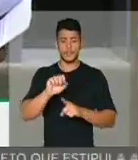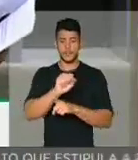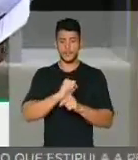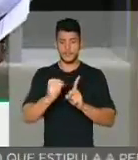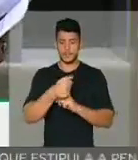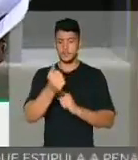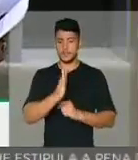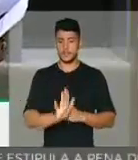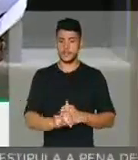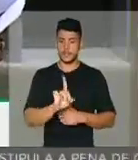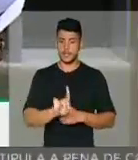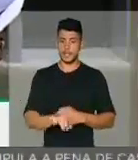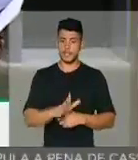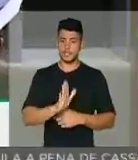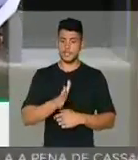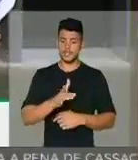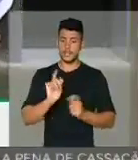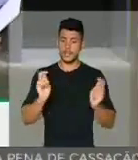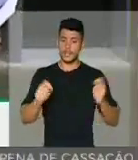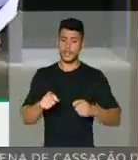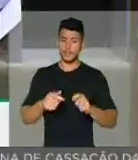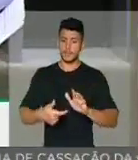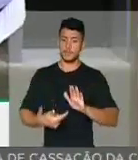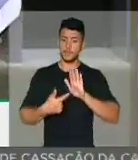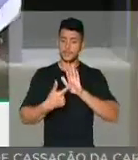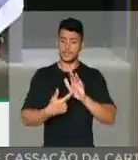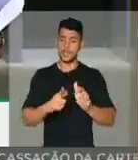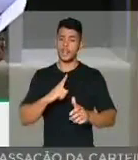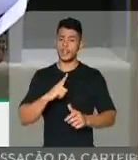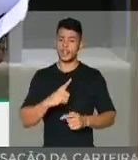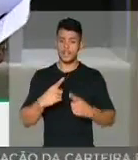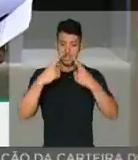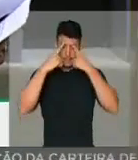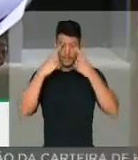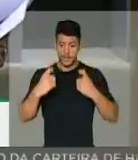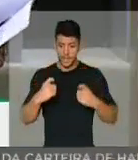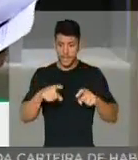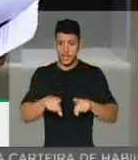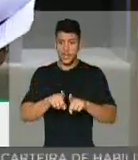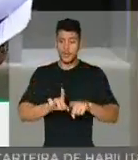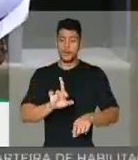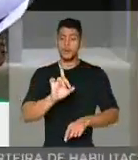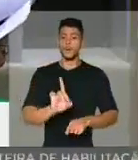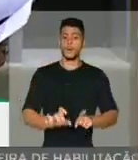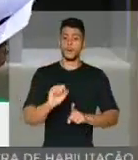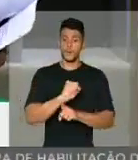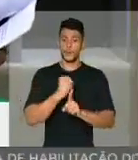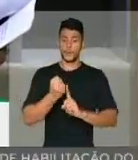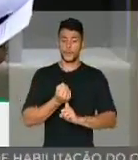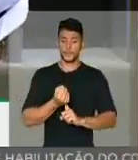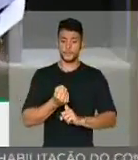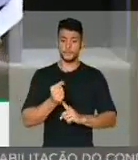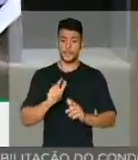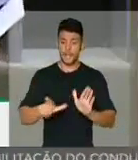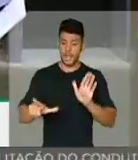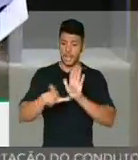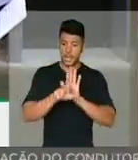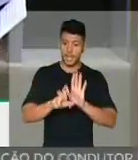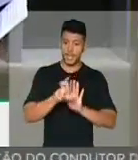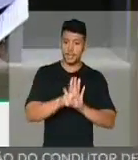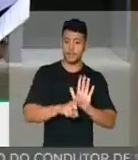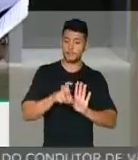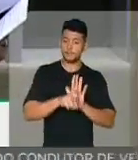de forma destacada no âmbito da violência e dos direitos sociais. A Lei Maria da Penha, de agosto